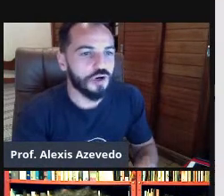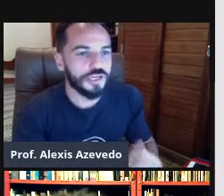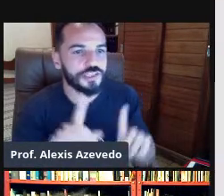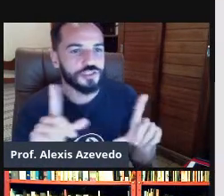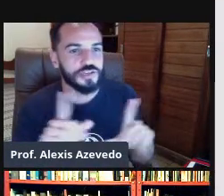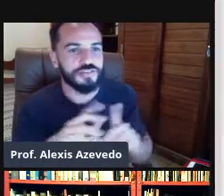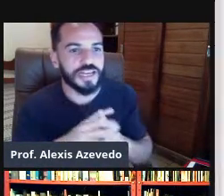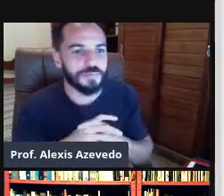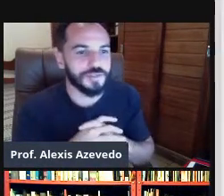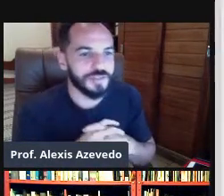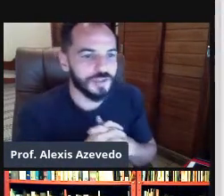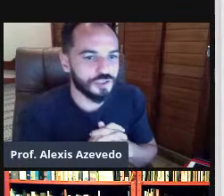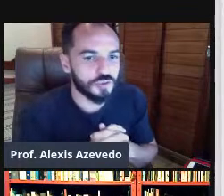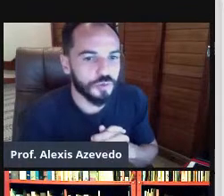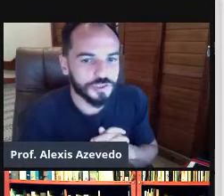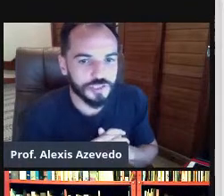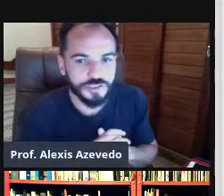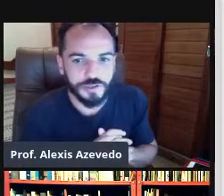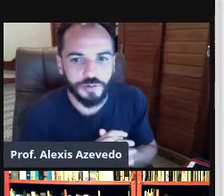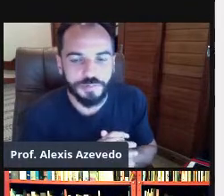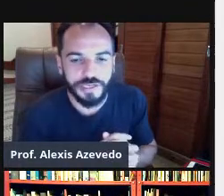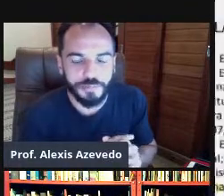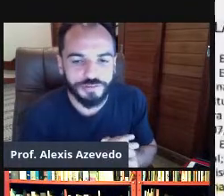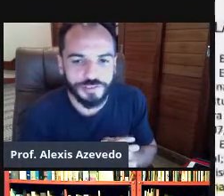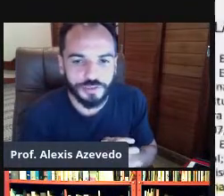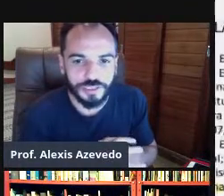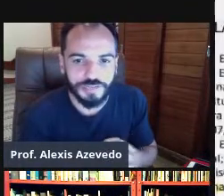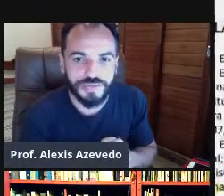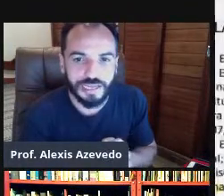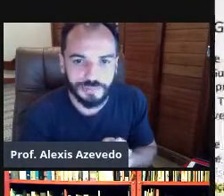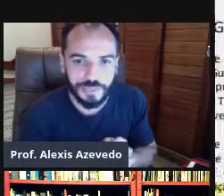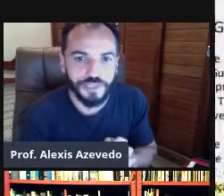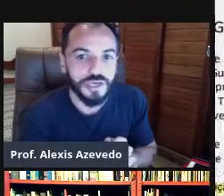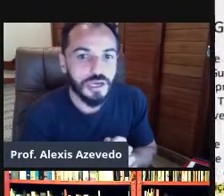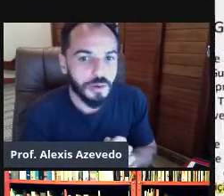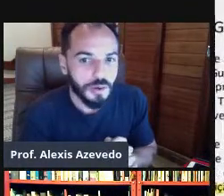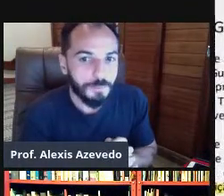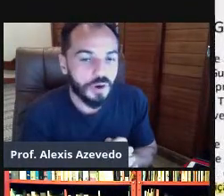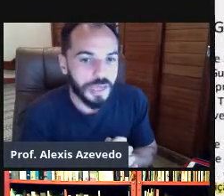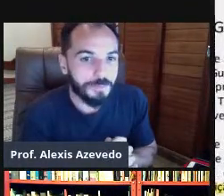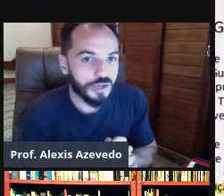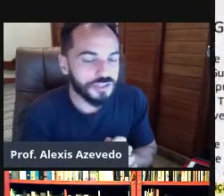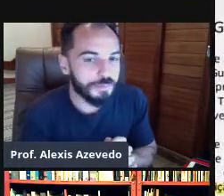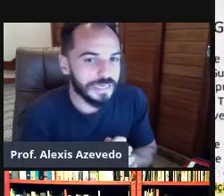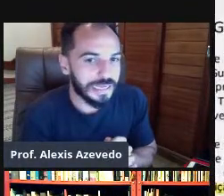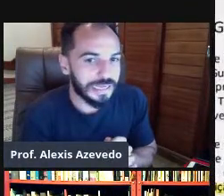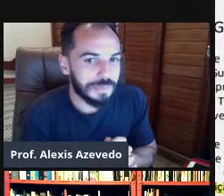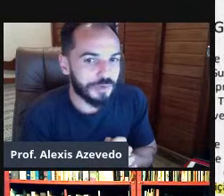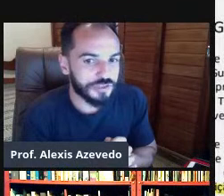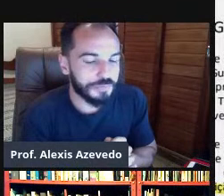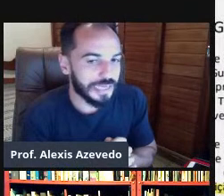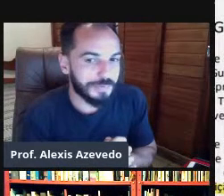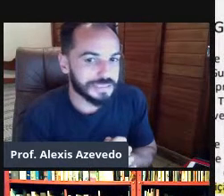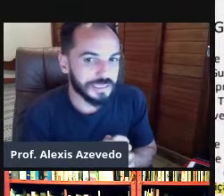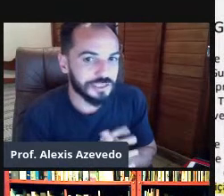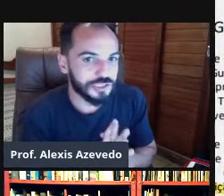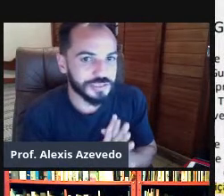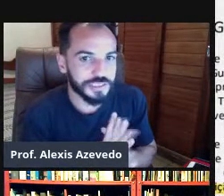vou ampliar. Deixa eu falar. Desculpa, só te interromper. Não, falar